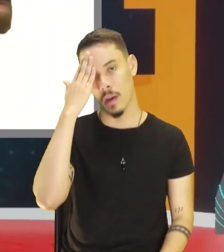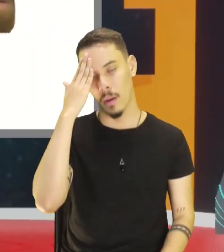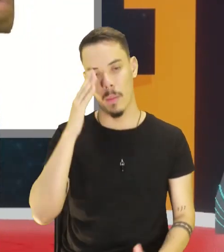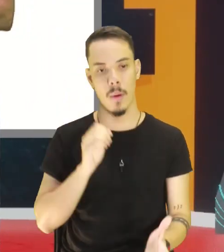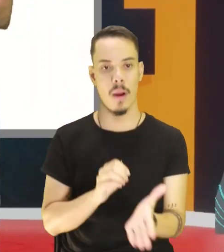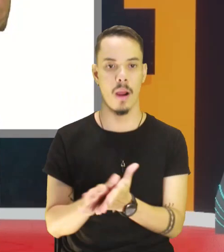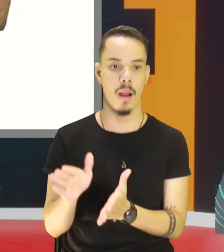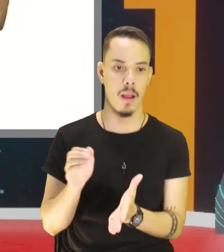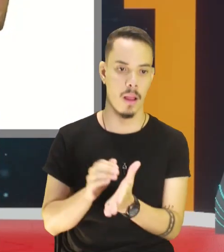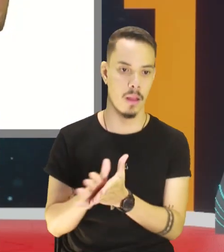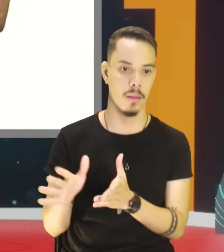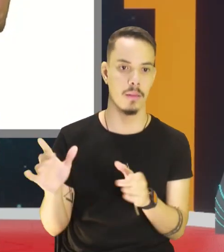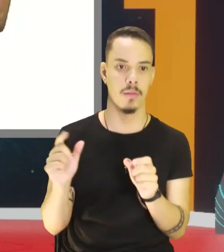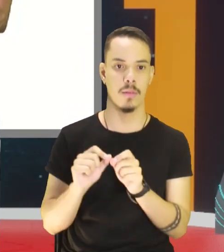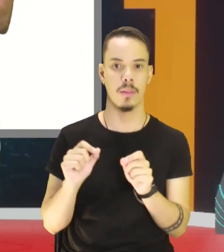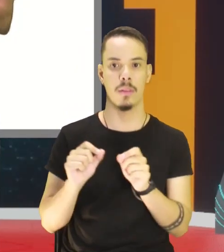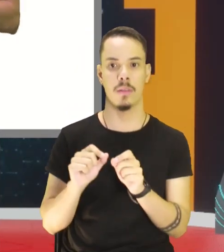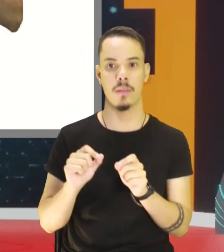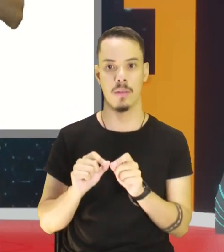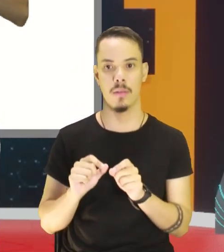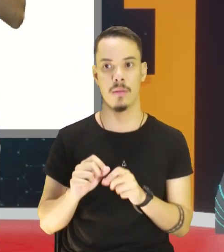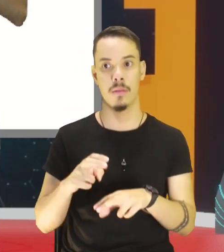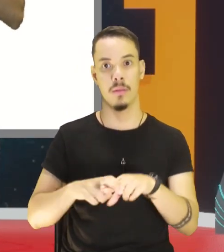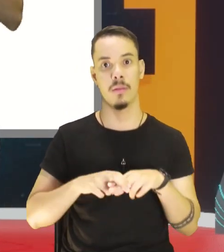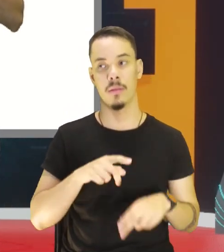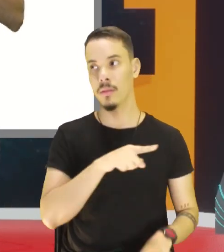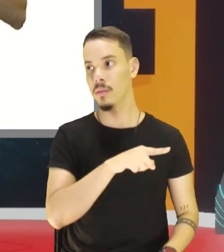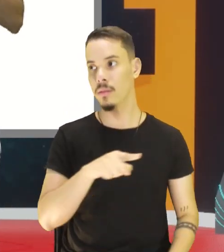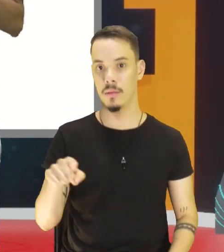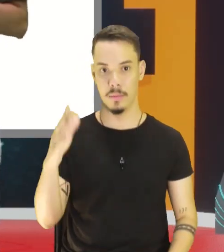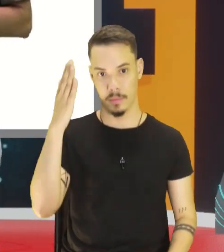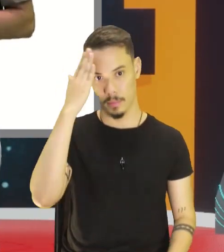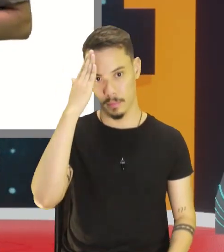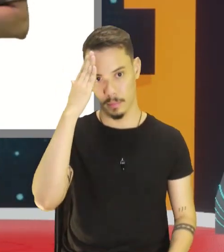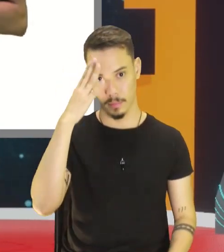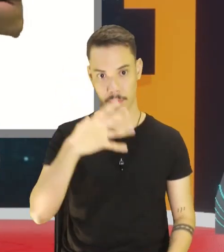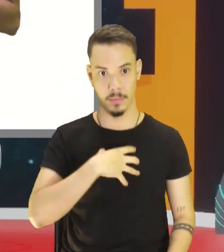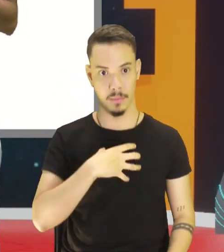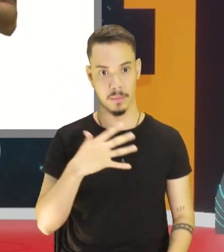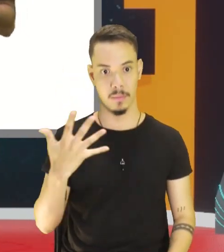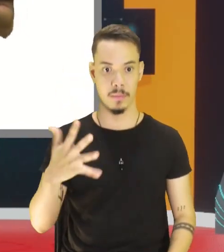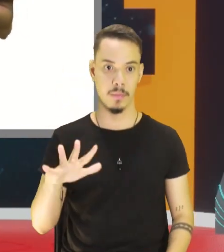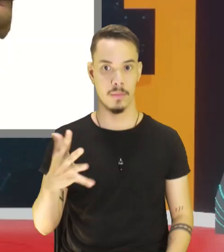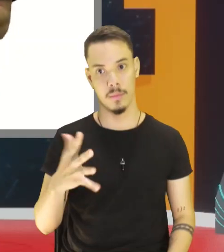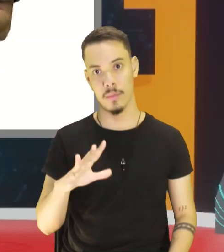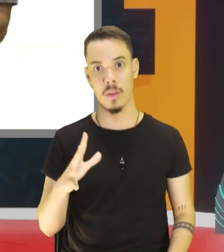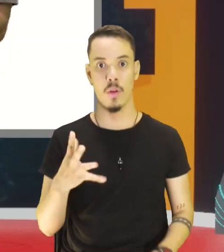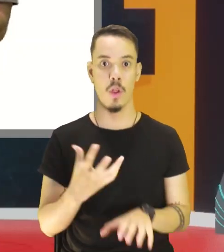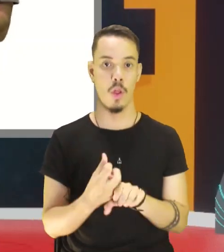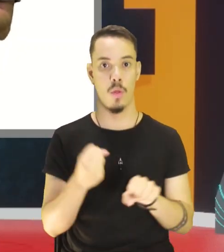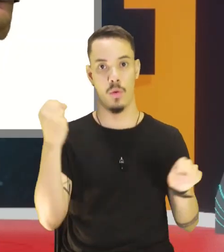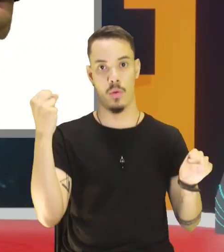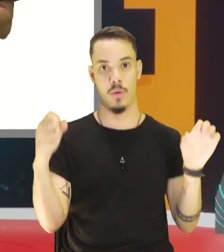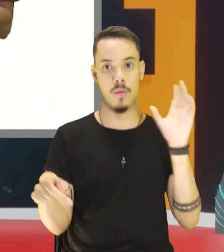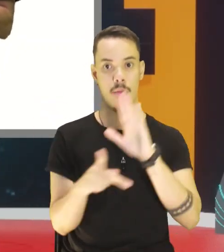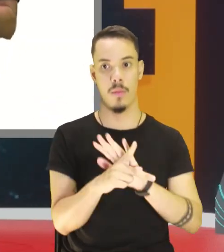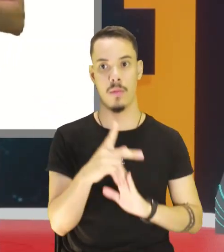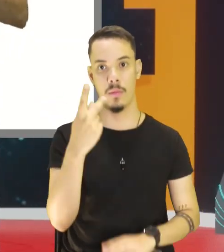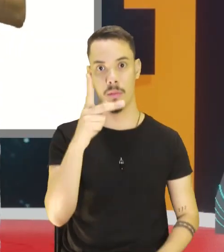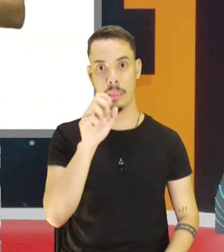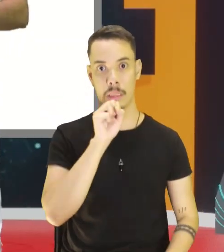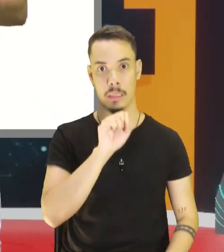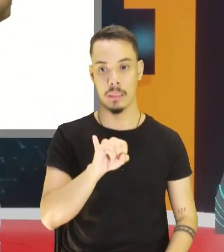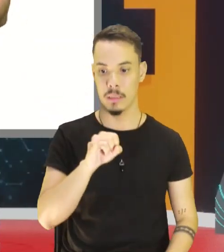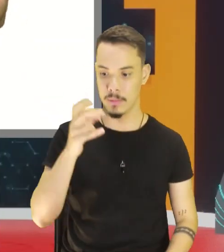para fazer o que você produz. Então, ali você tem já uma modo de estimar quanto você consegue lucrar se você mantiver aquela